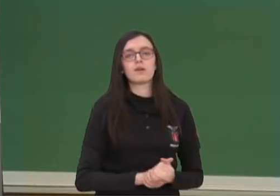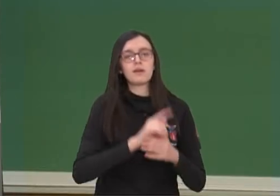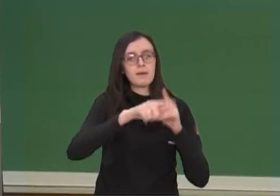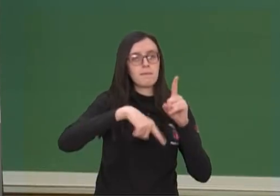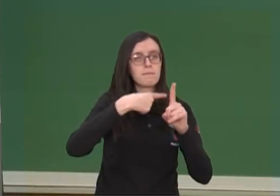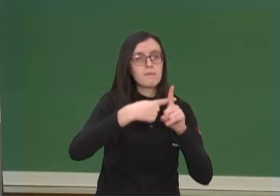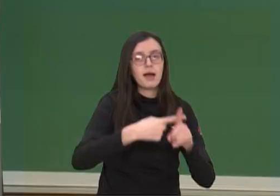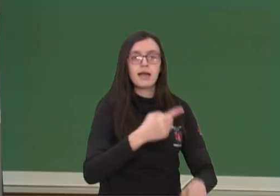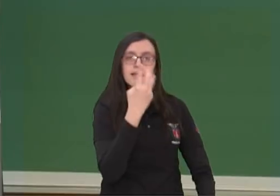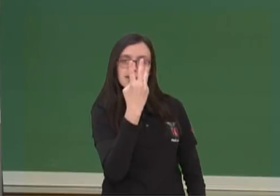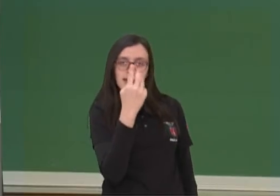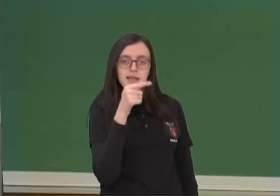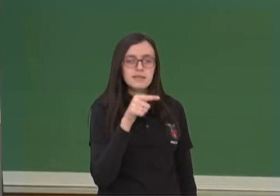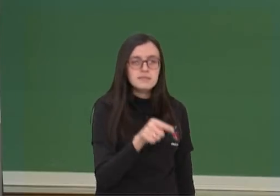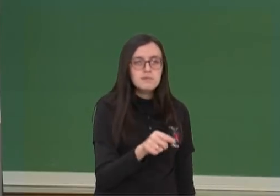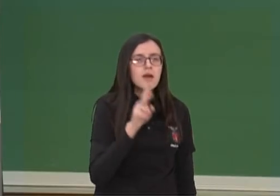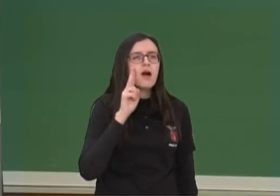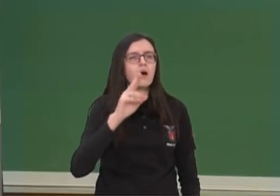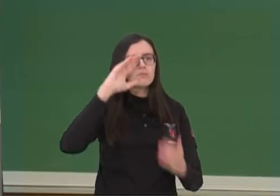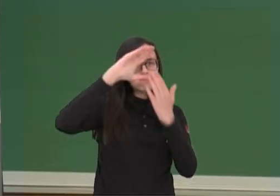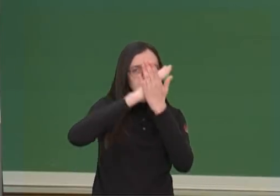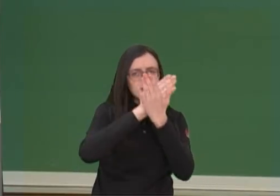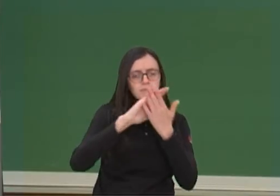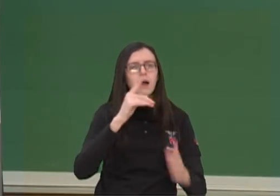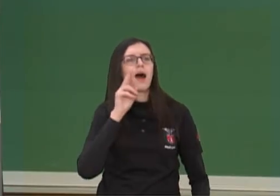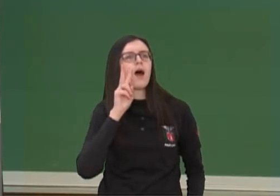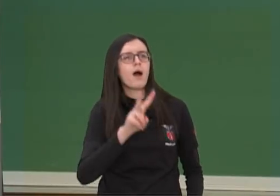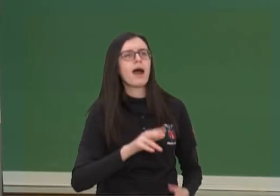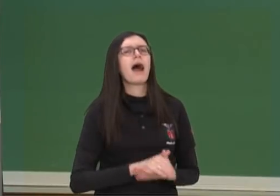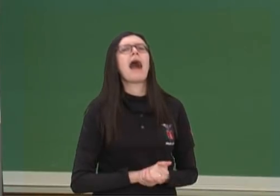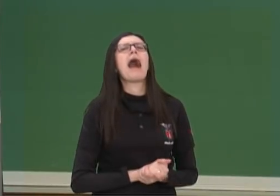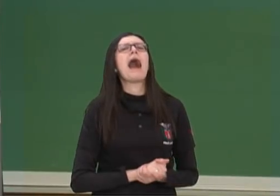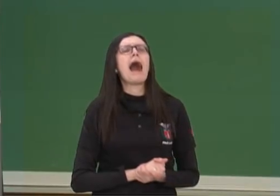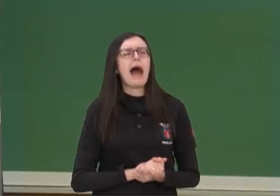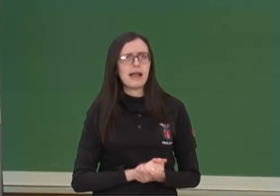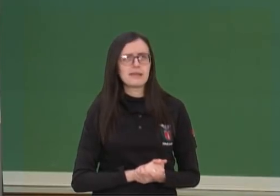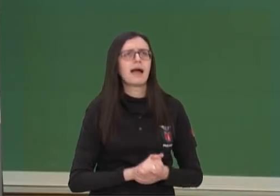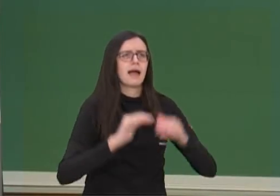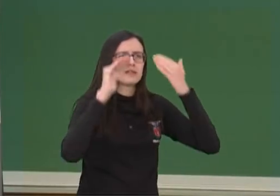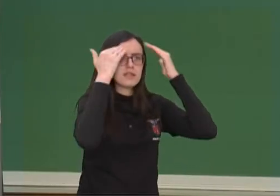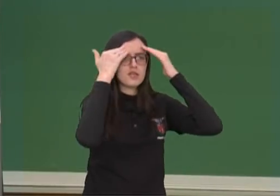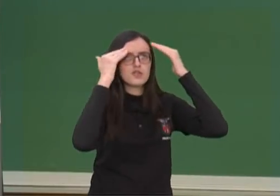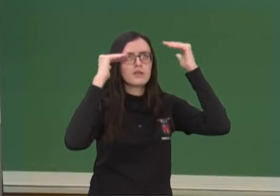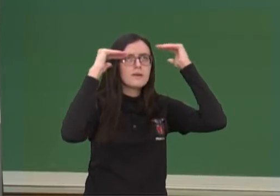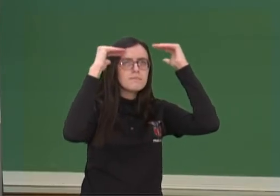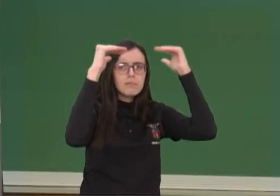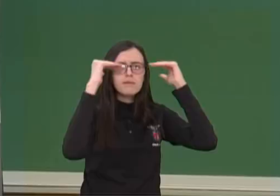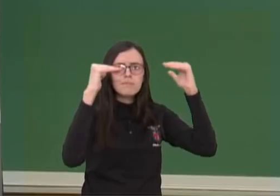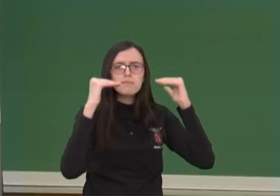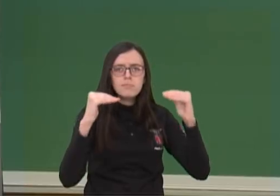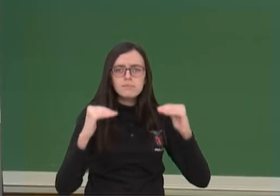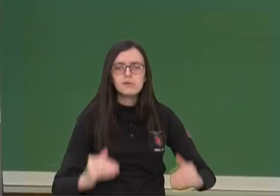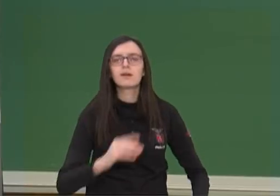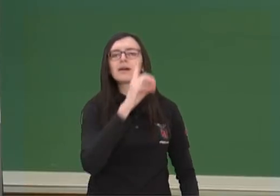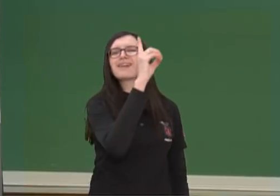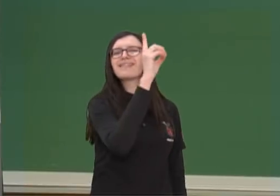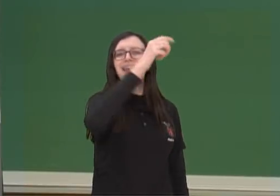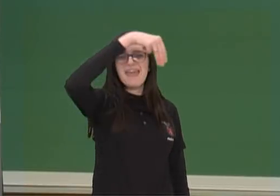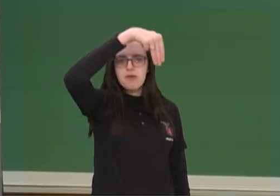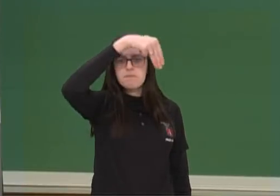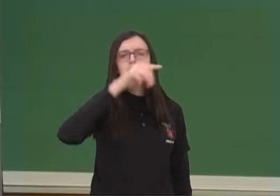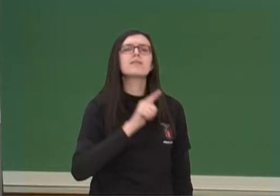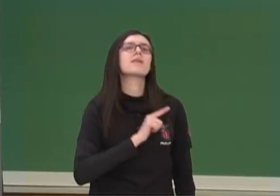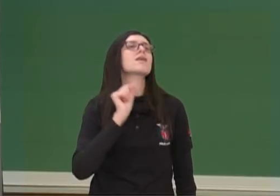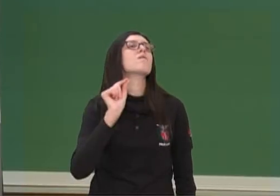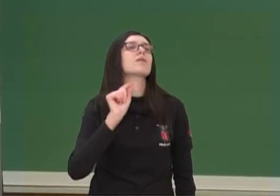3.000. Então, eu vou fazer separadinho. Ah, então quer dizer que na ordem das dezenas de milhar, tem só